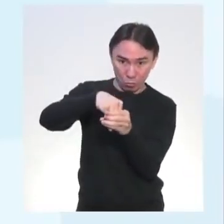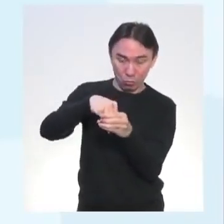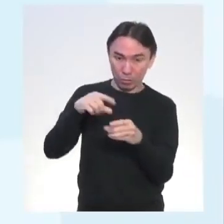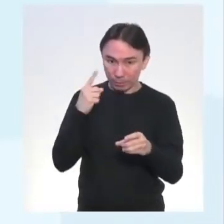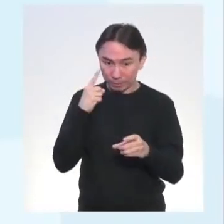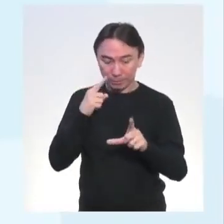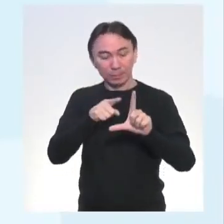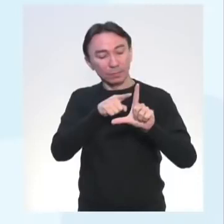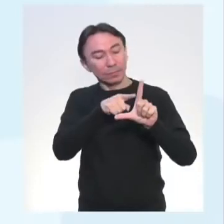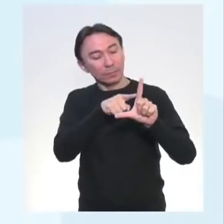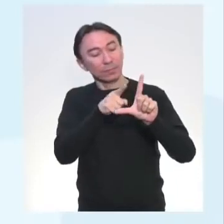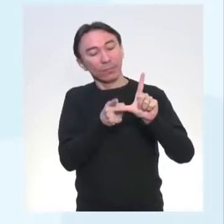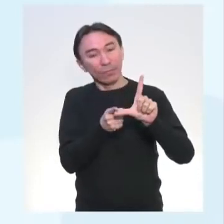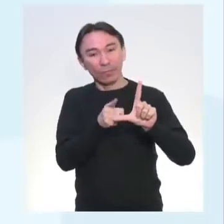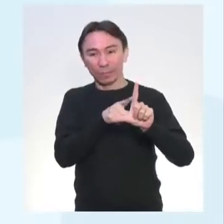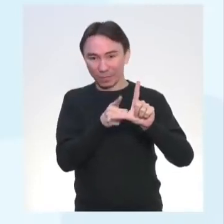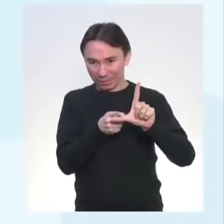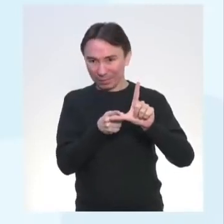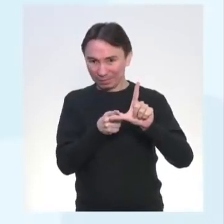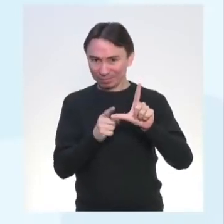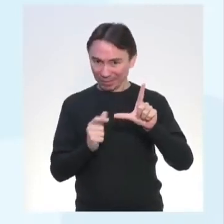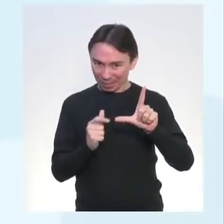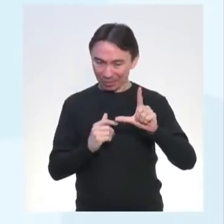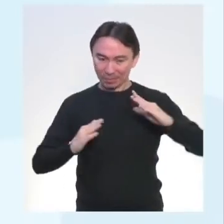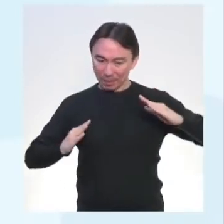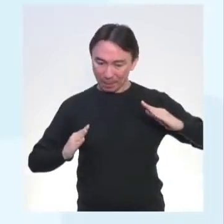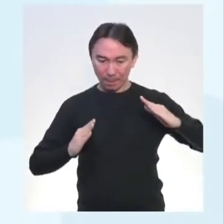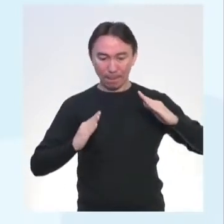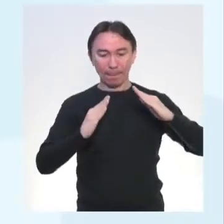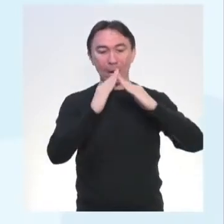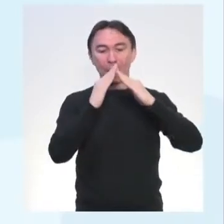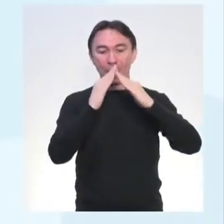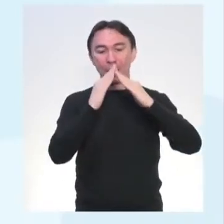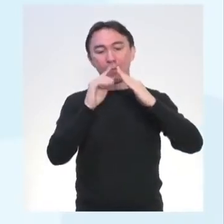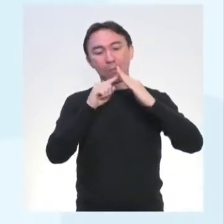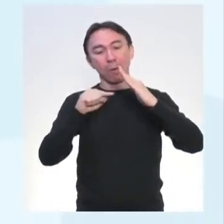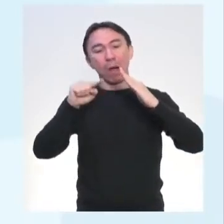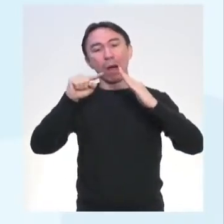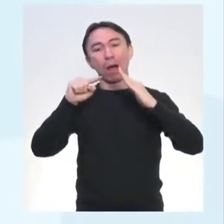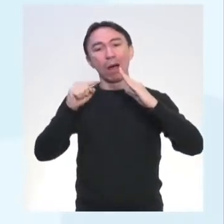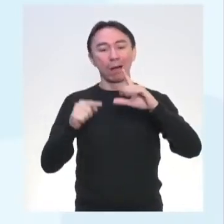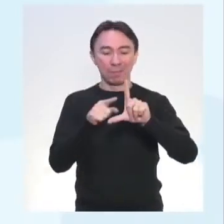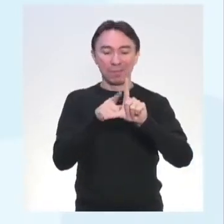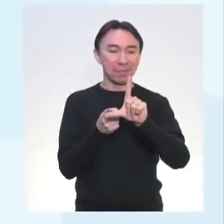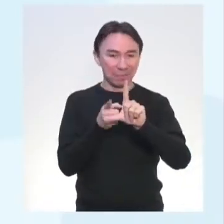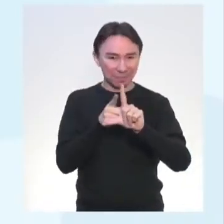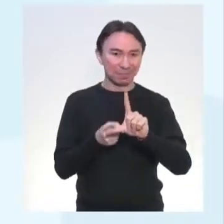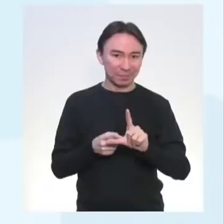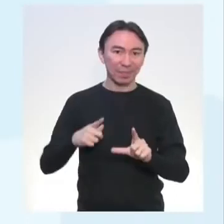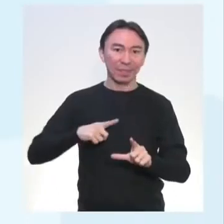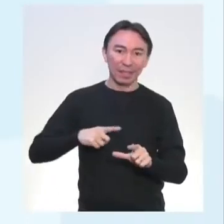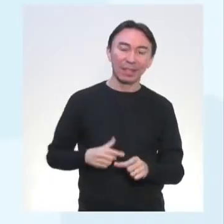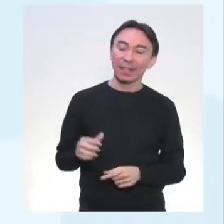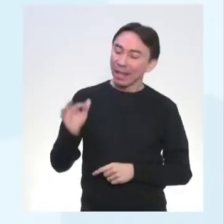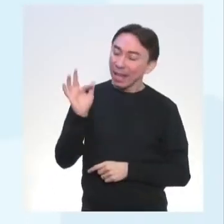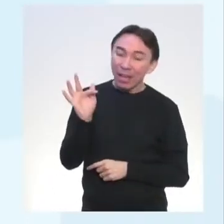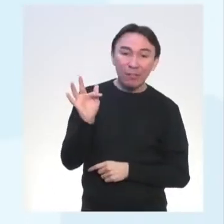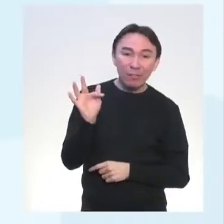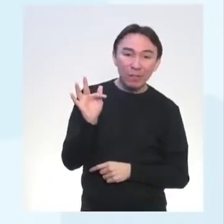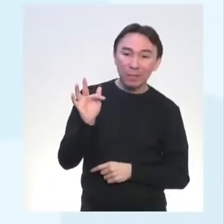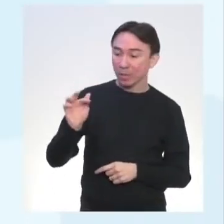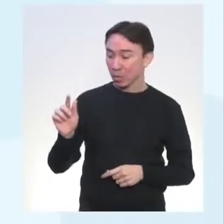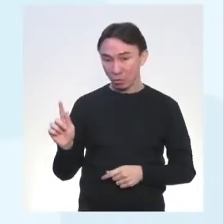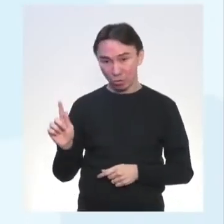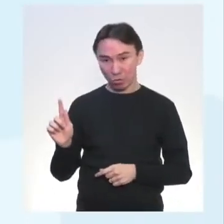A abertura entre 2 lados aí. Então nós temos aí o ponto F, o G e o H, que são